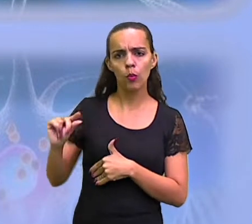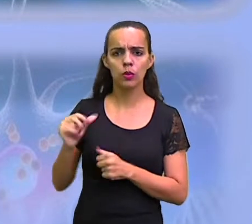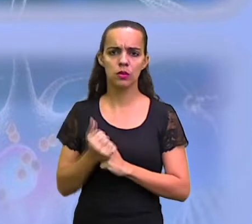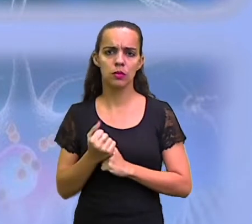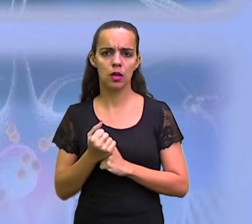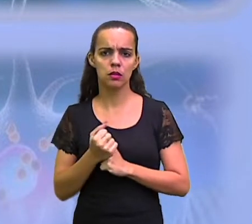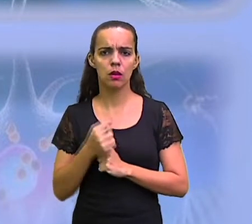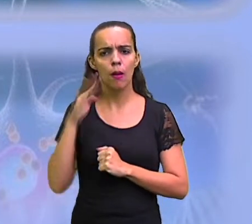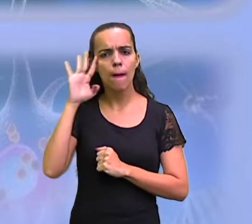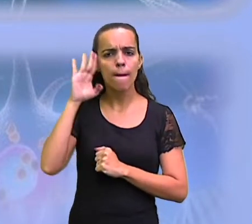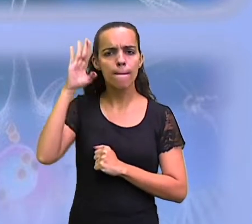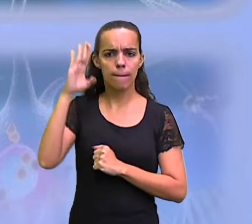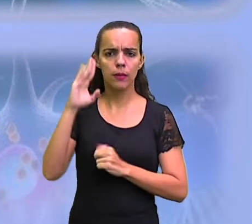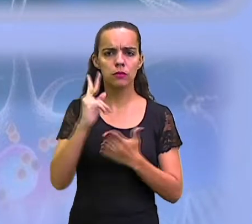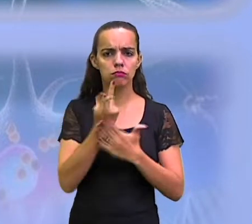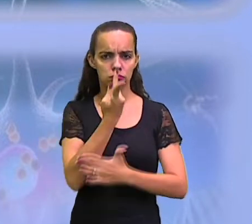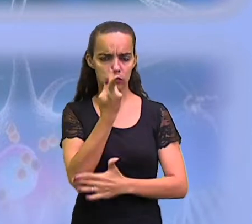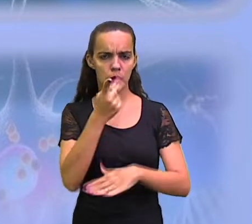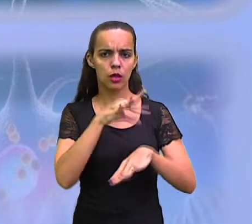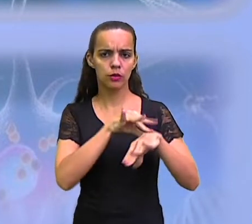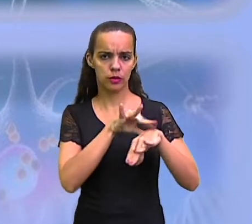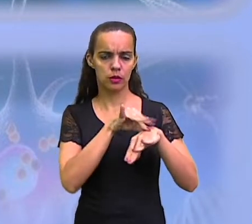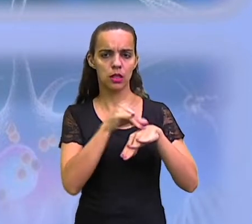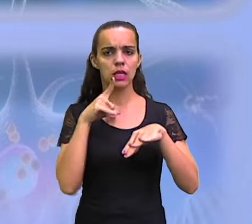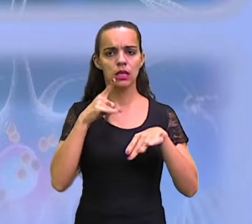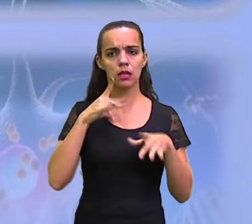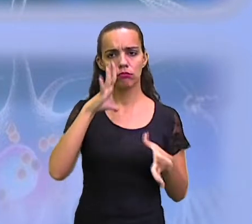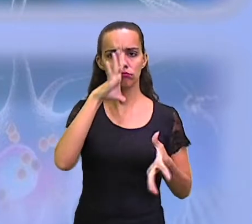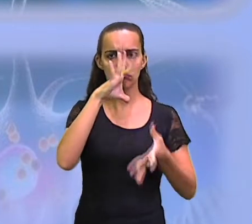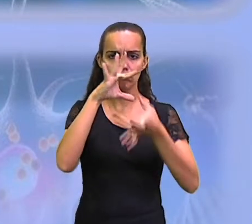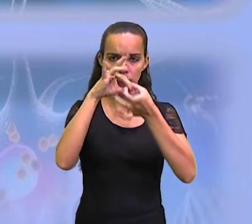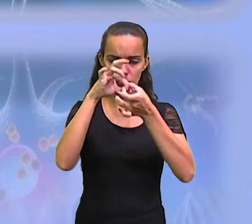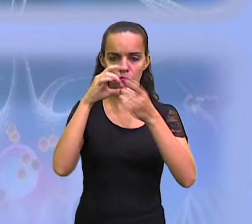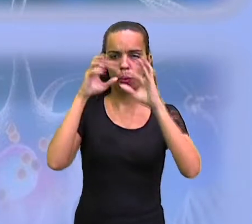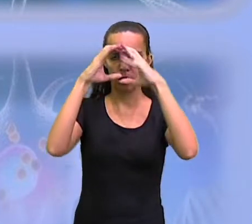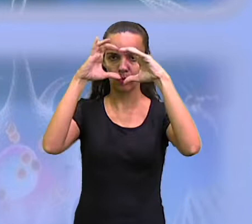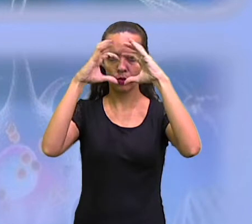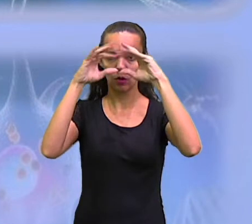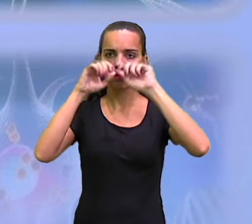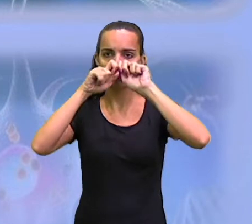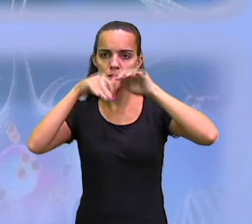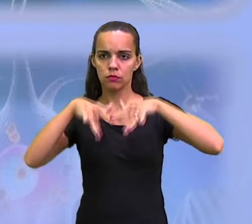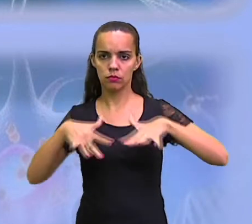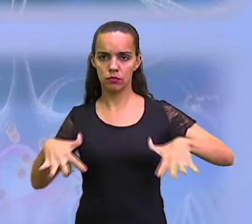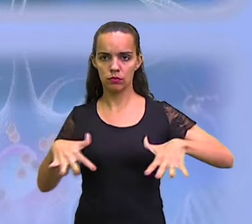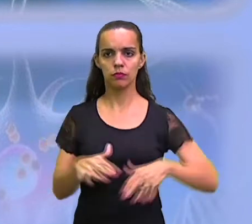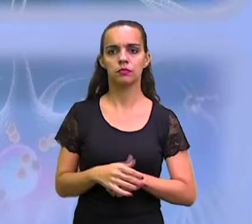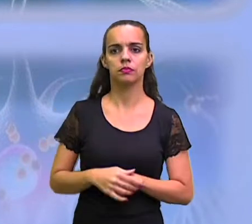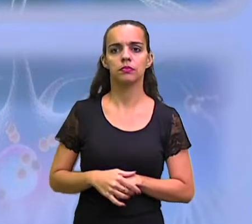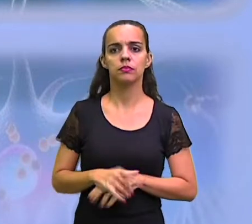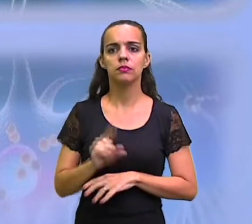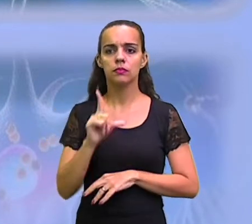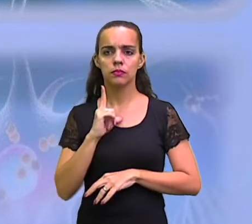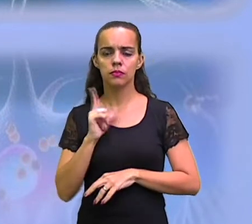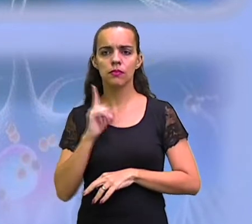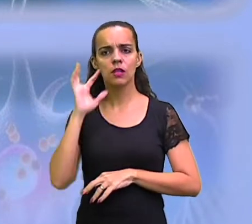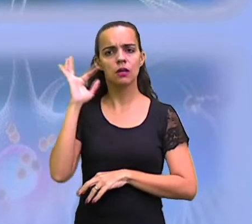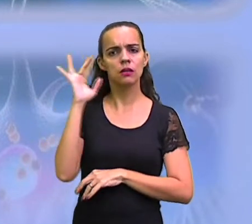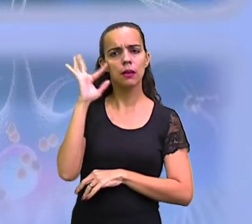das principais doenças que estão relacionadas aí com o sistema nervoso. Que aí a gente tem que